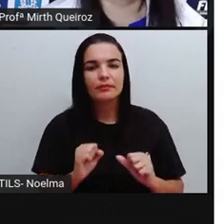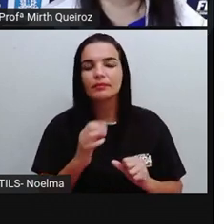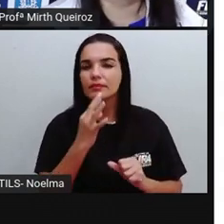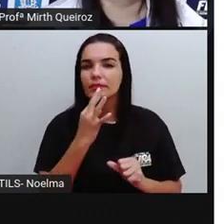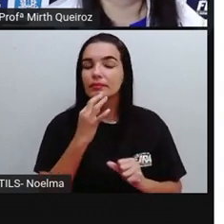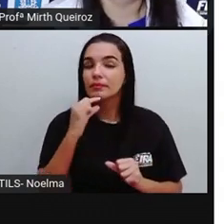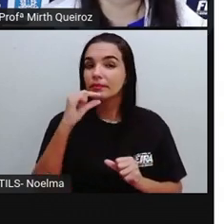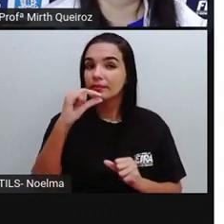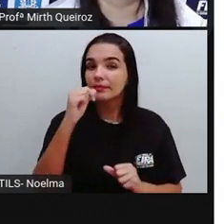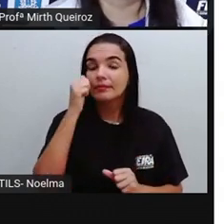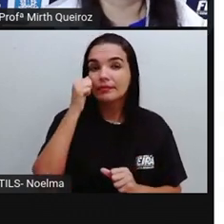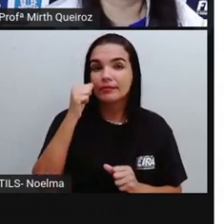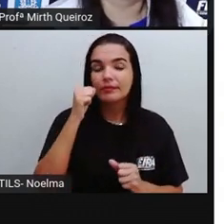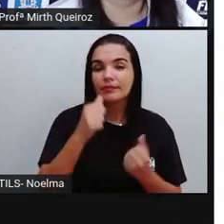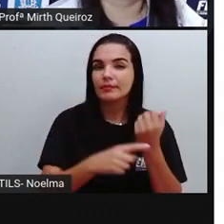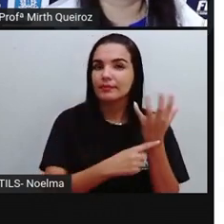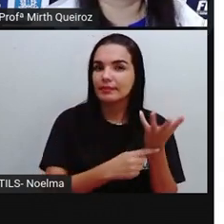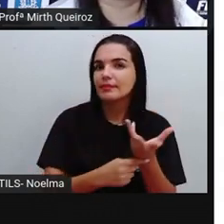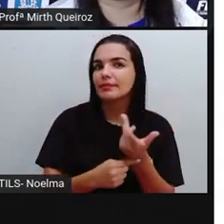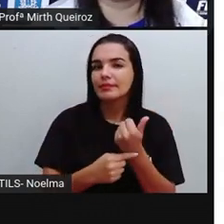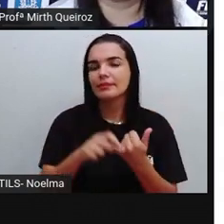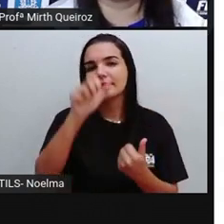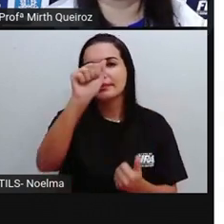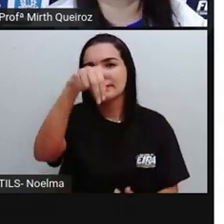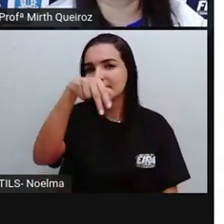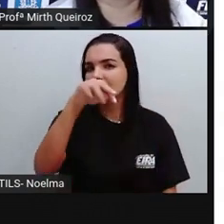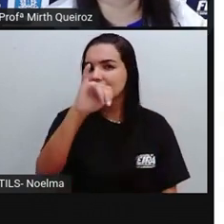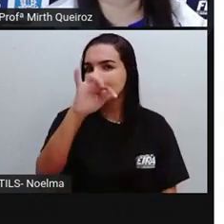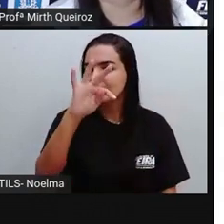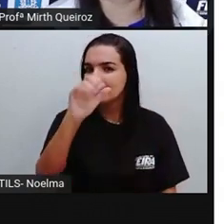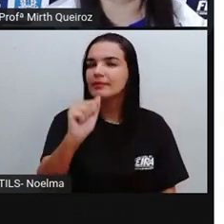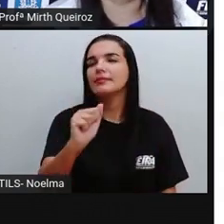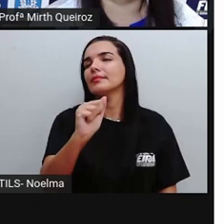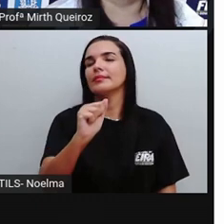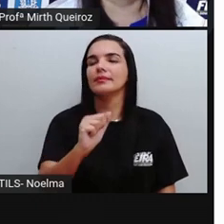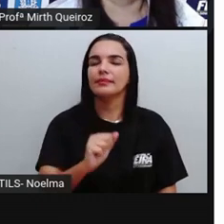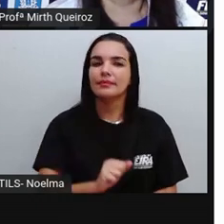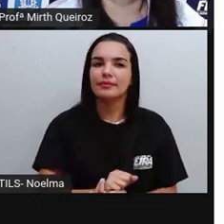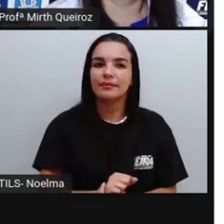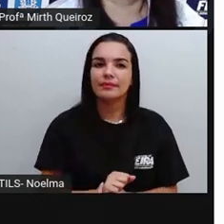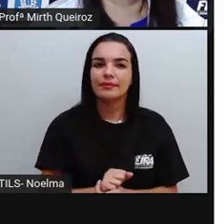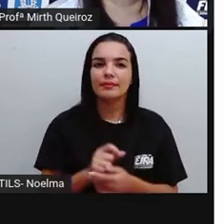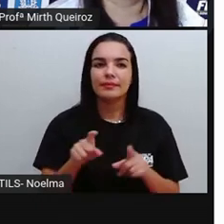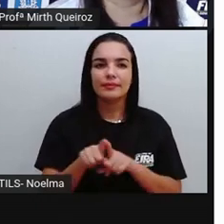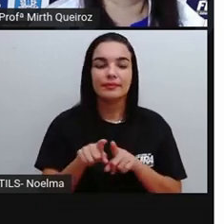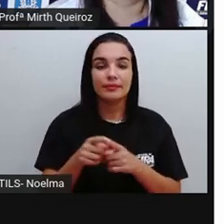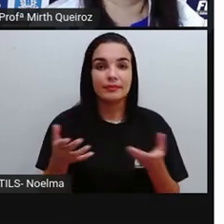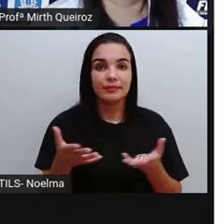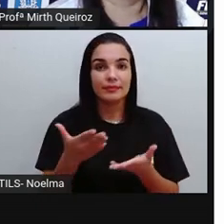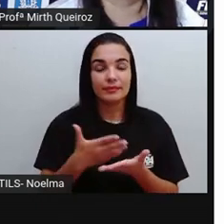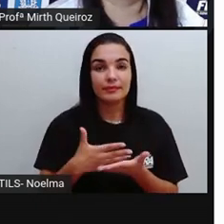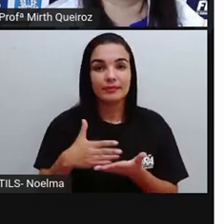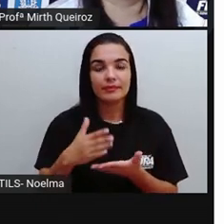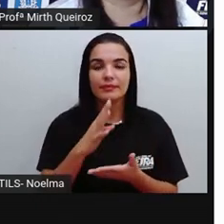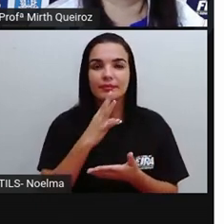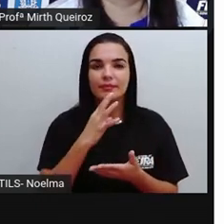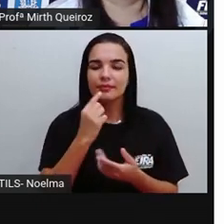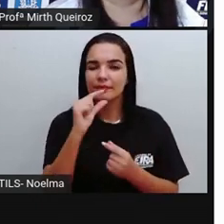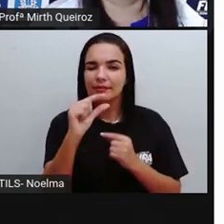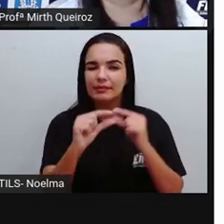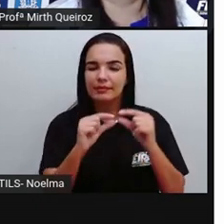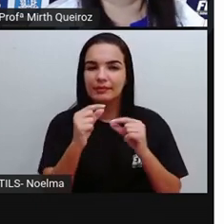um pouquinho aí, né, dessa artista Anitta Malfatti, né? E a gente vai conhecer um pouquinho das obras dela,